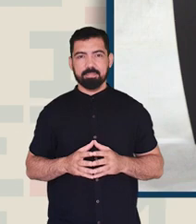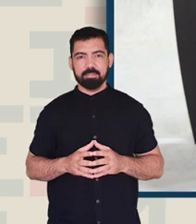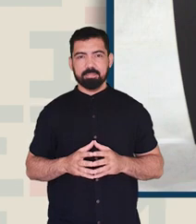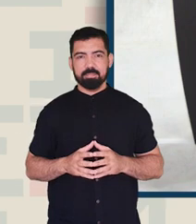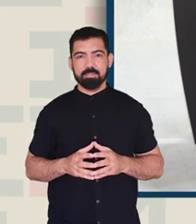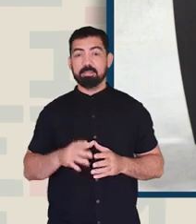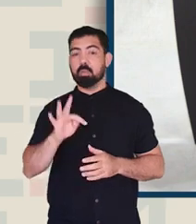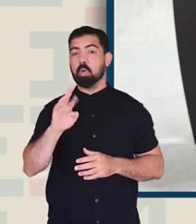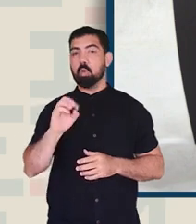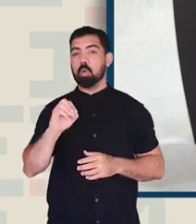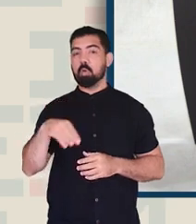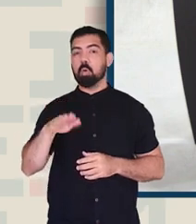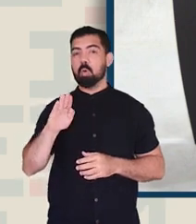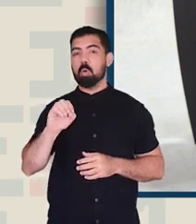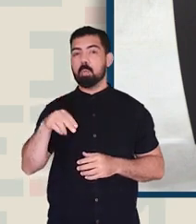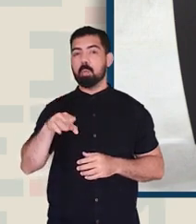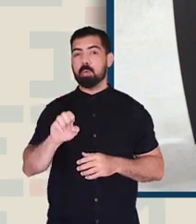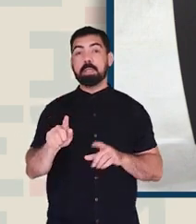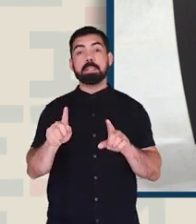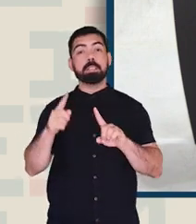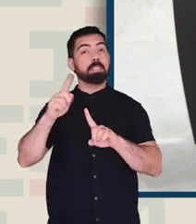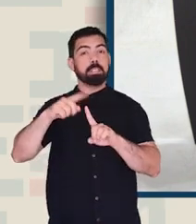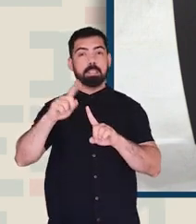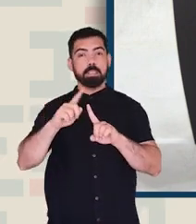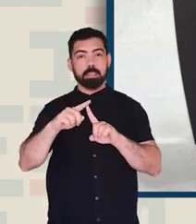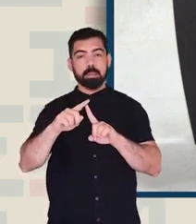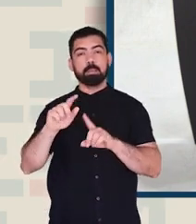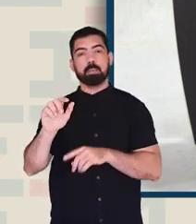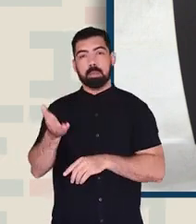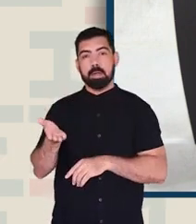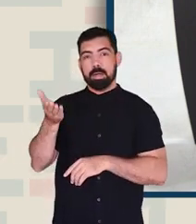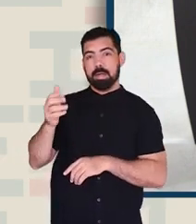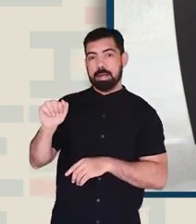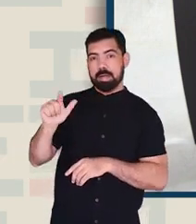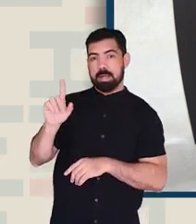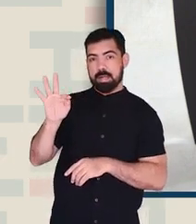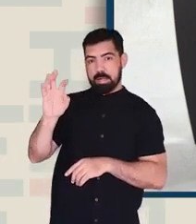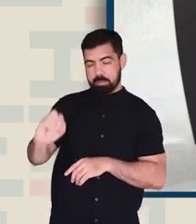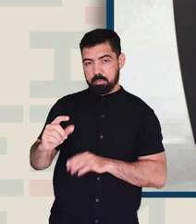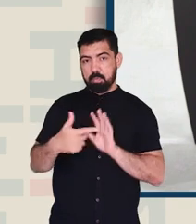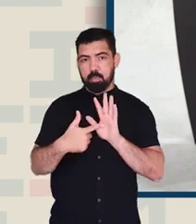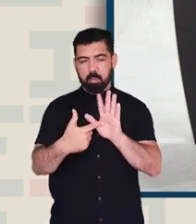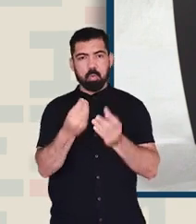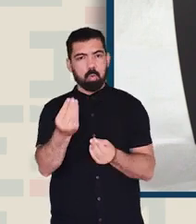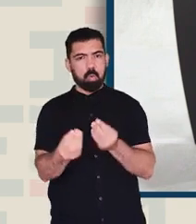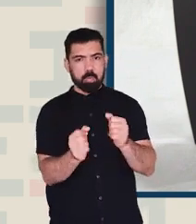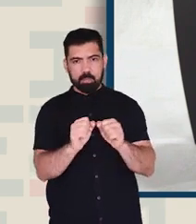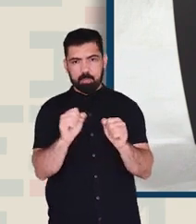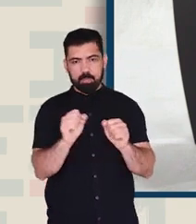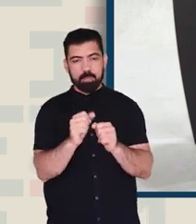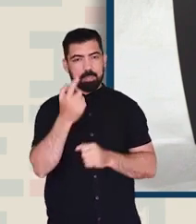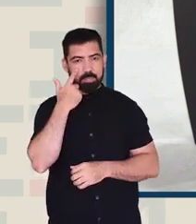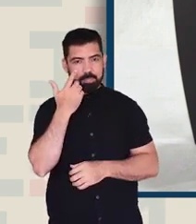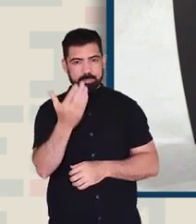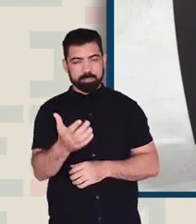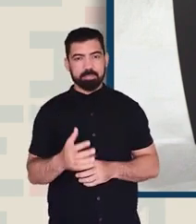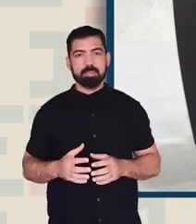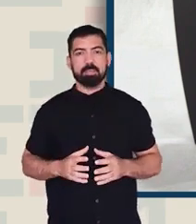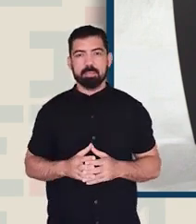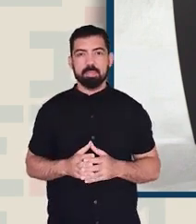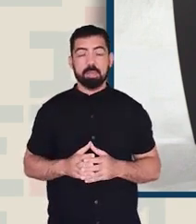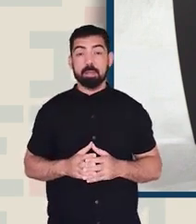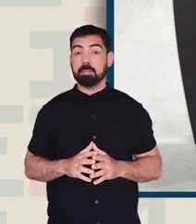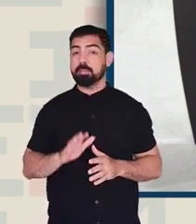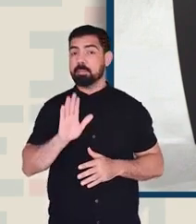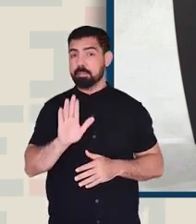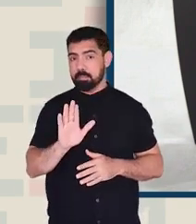um trombone alto e eu posso demonstrar para vocês também como funciona essa disposição da série no trombone. Tá?